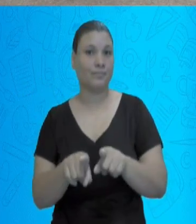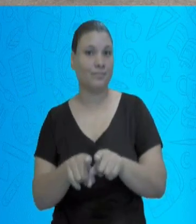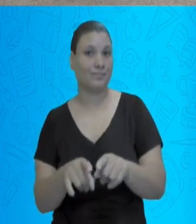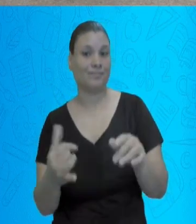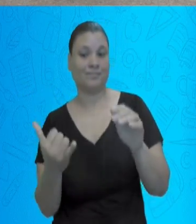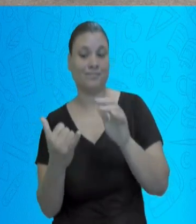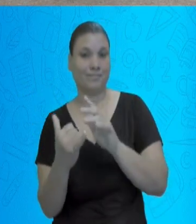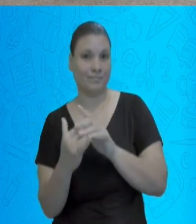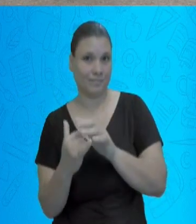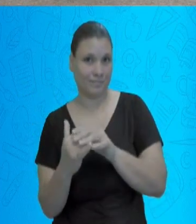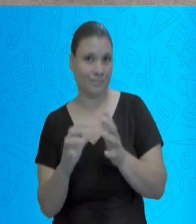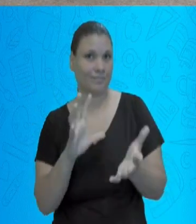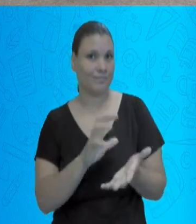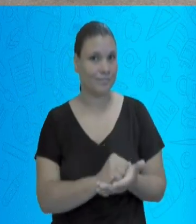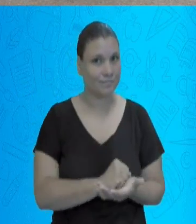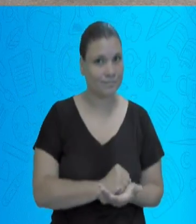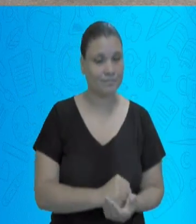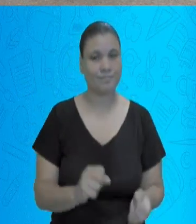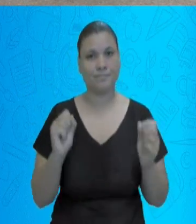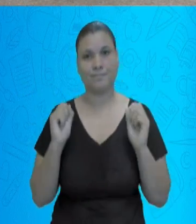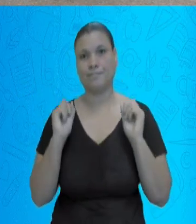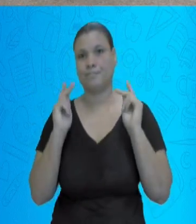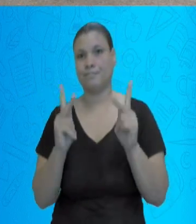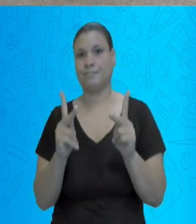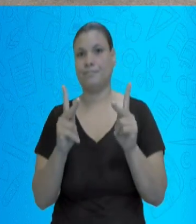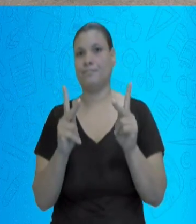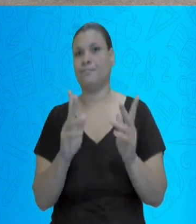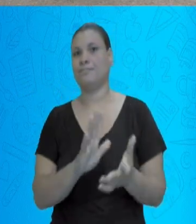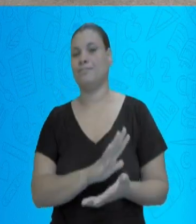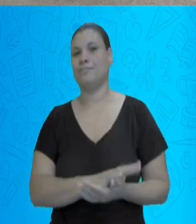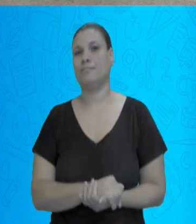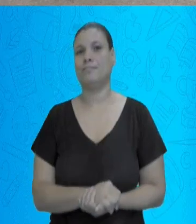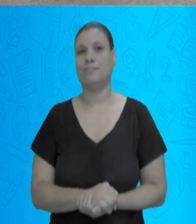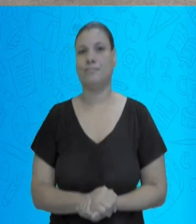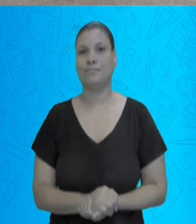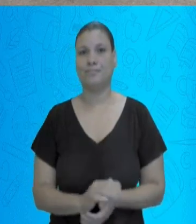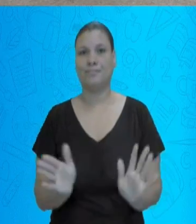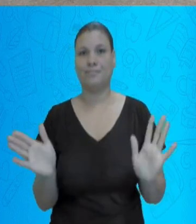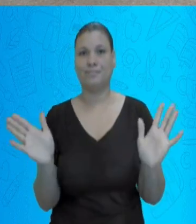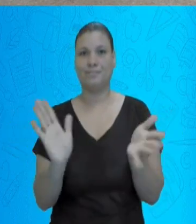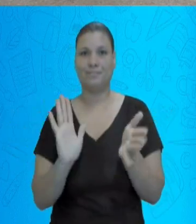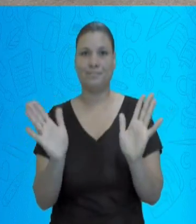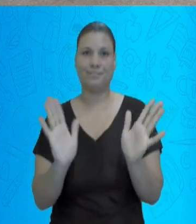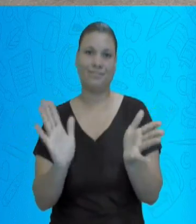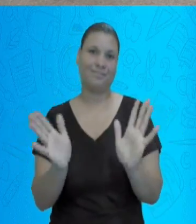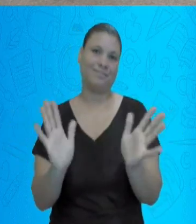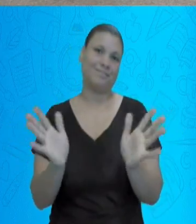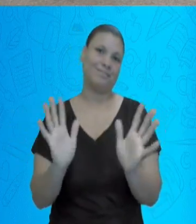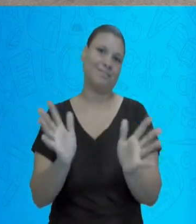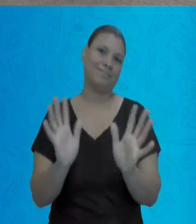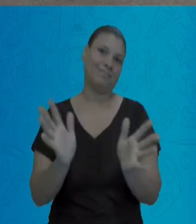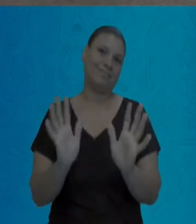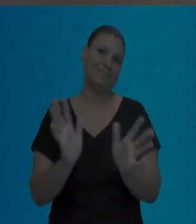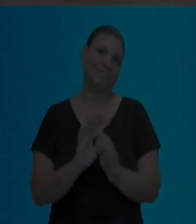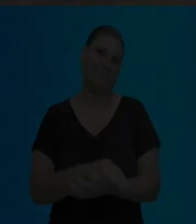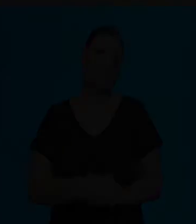não se esqueça de se inscrever no nosso canal do YouTube SMED-GV. Bom trabalho a todos com a aula de museus!